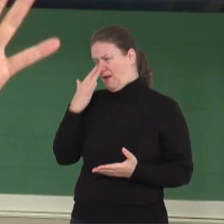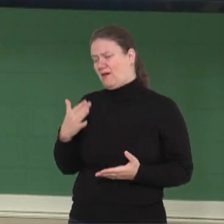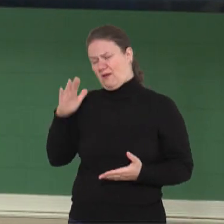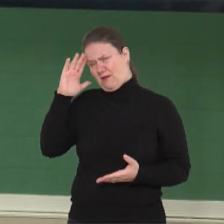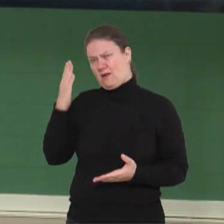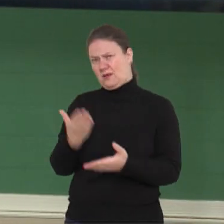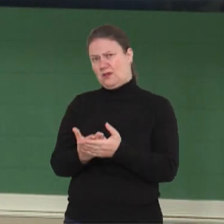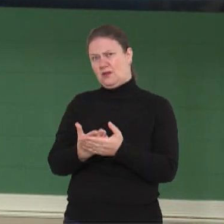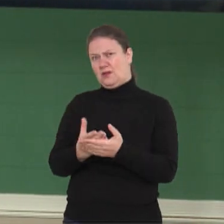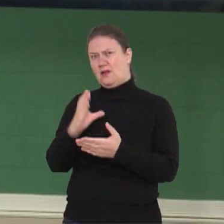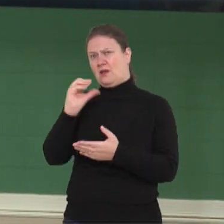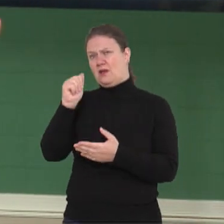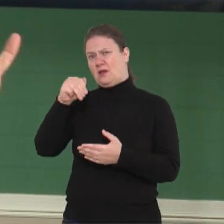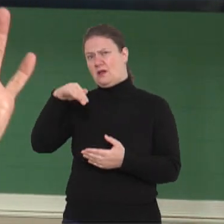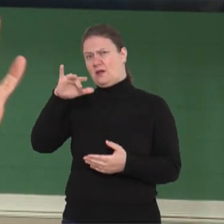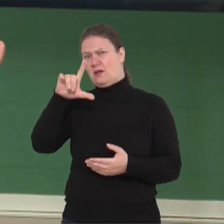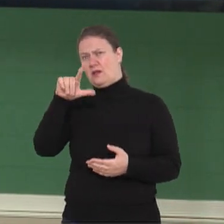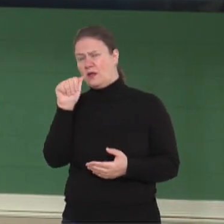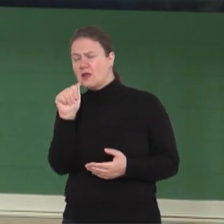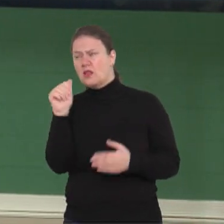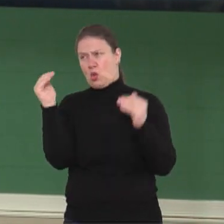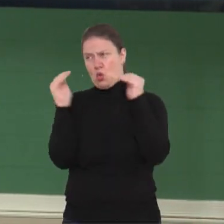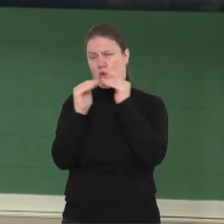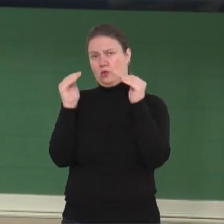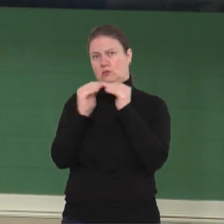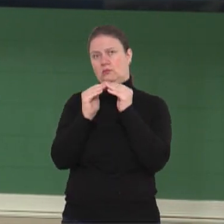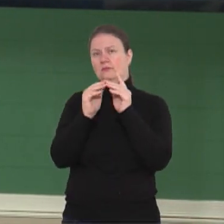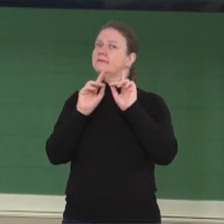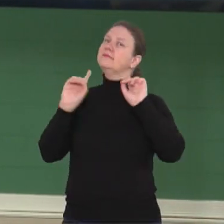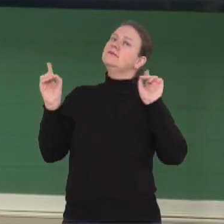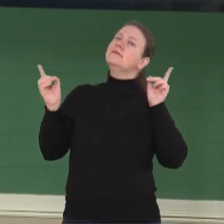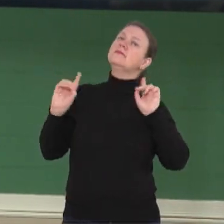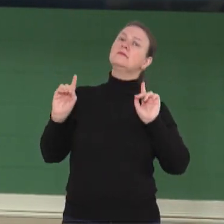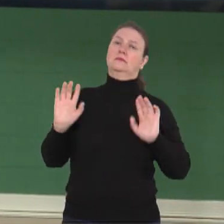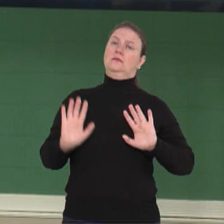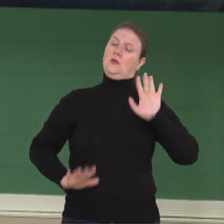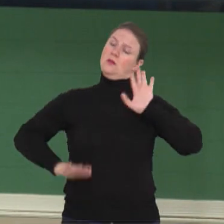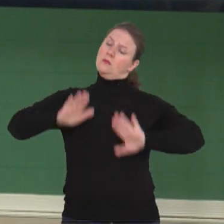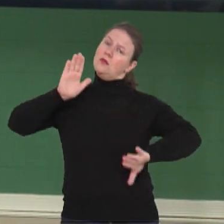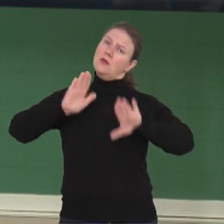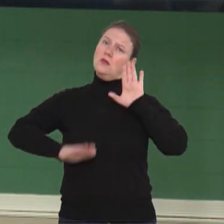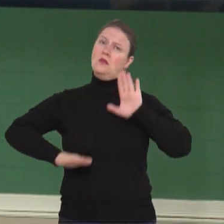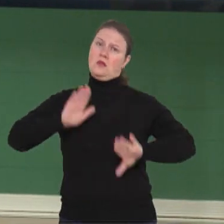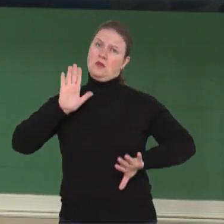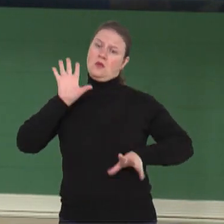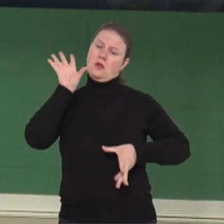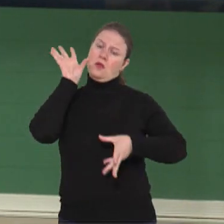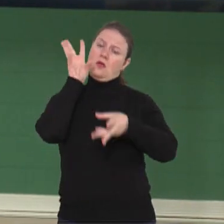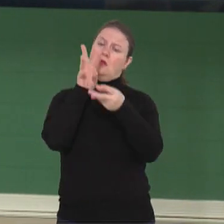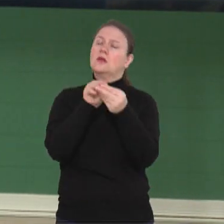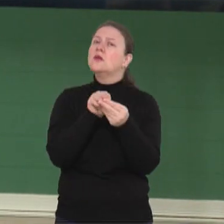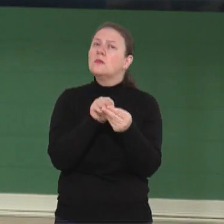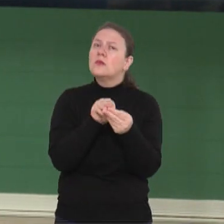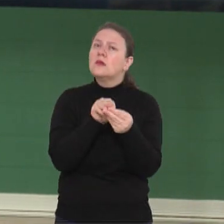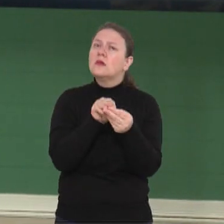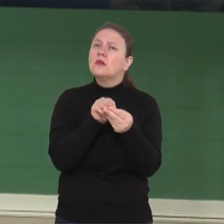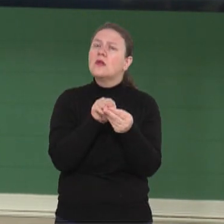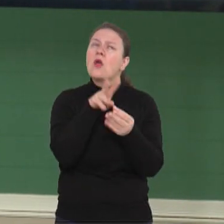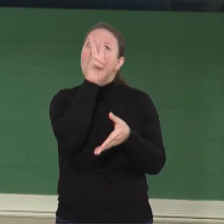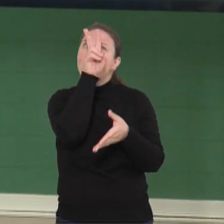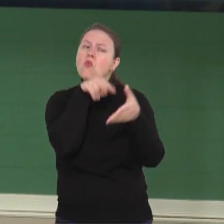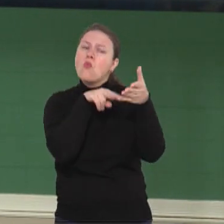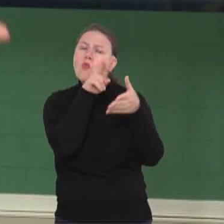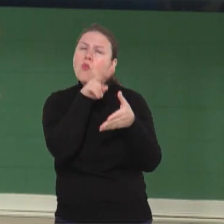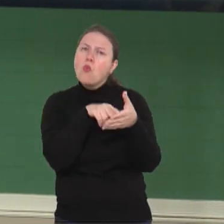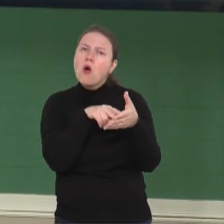que ela disse é ok? Então você concorda? Não necessariamente. A resenha, ela gerou em mim uma curiosidade,